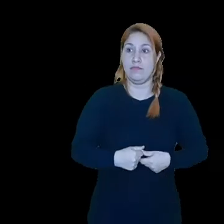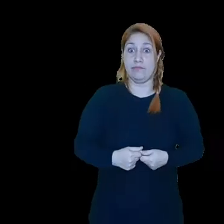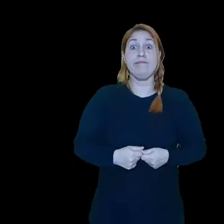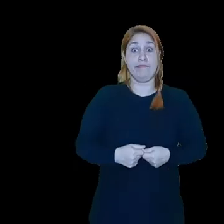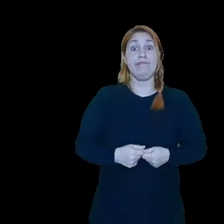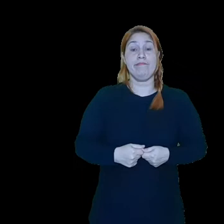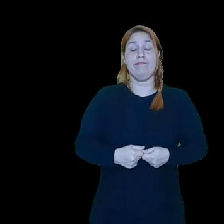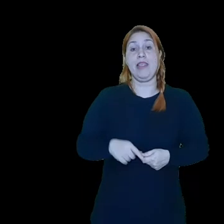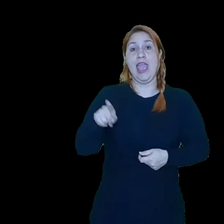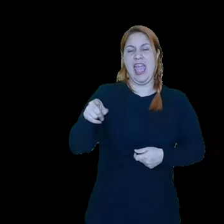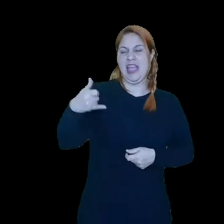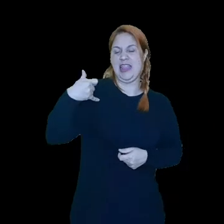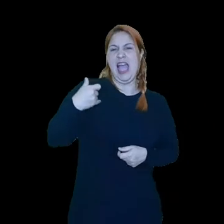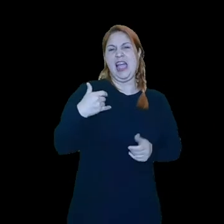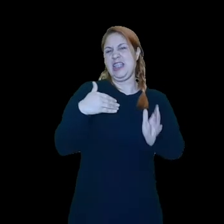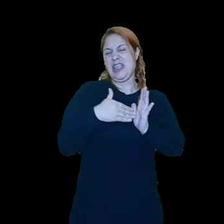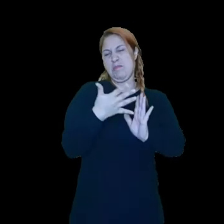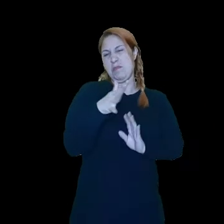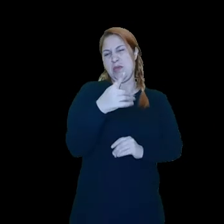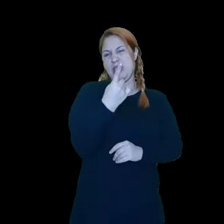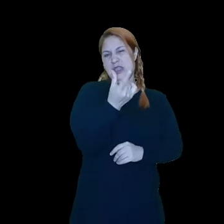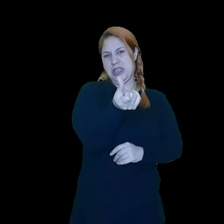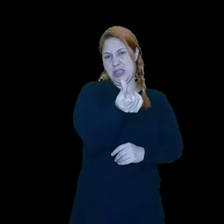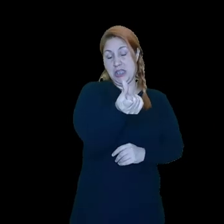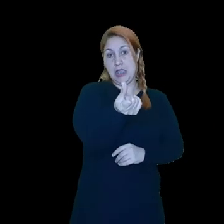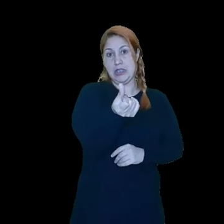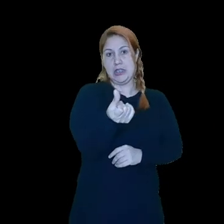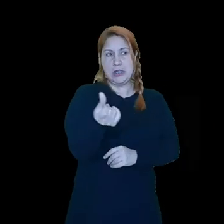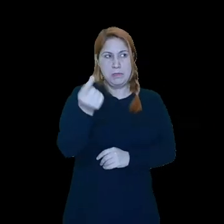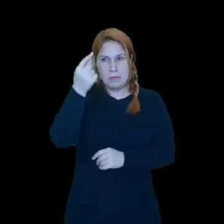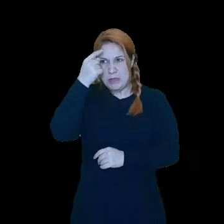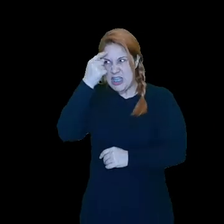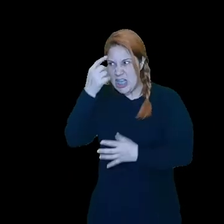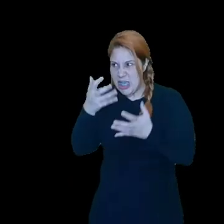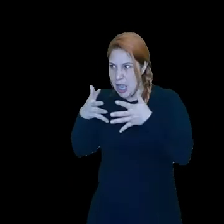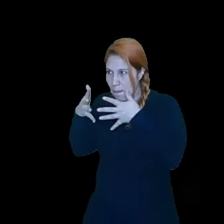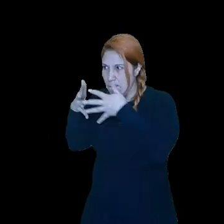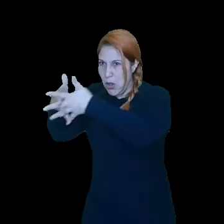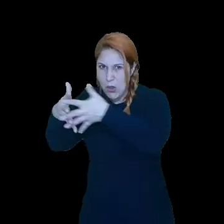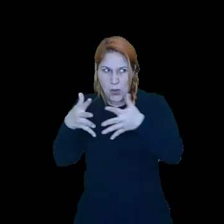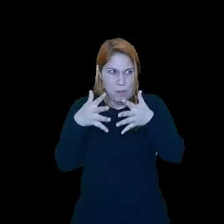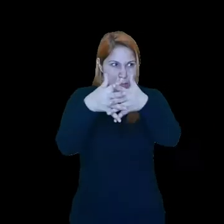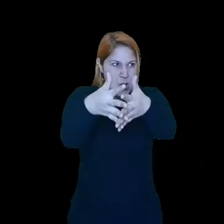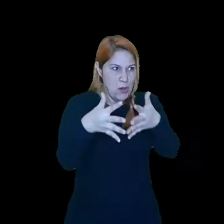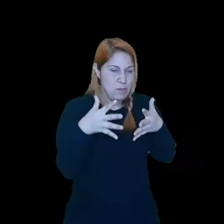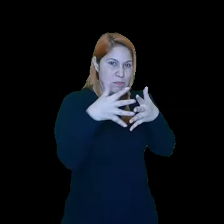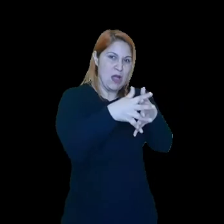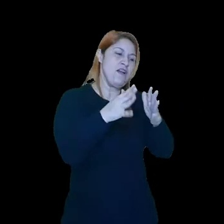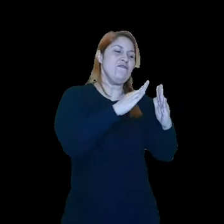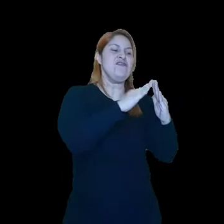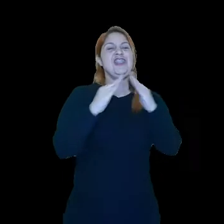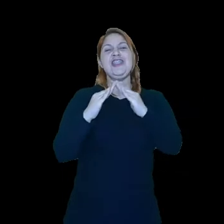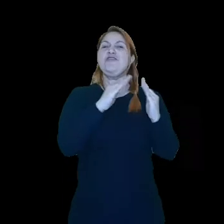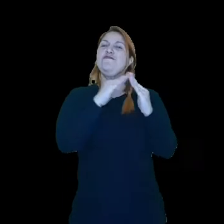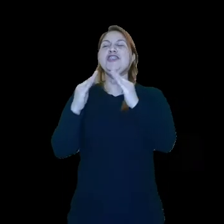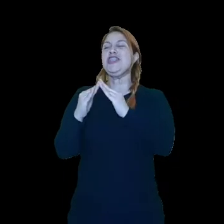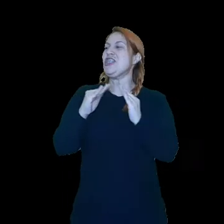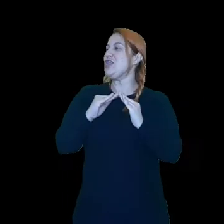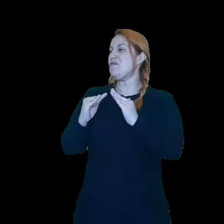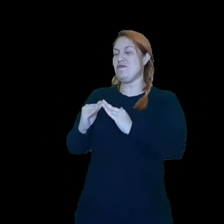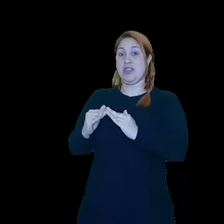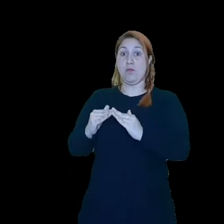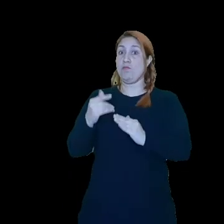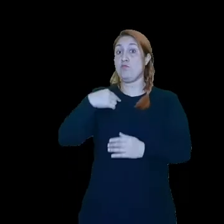16 anos, decidida a armar confusão entre os vizinhos, sem ter tempo para aprender a preparar